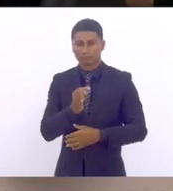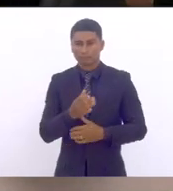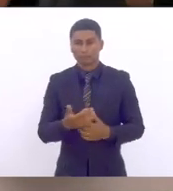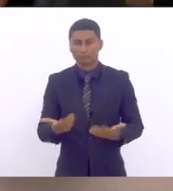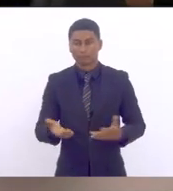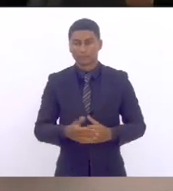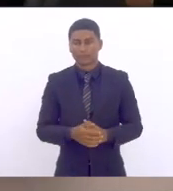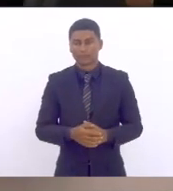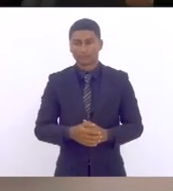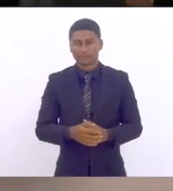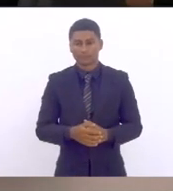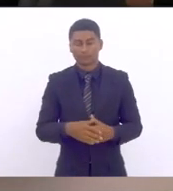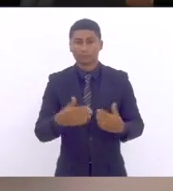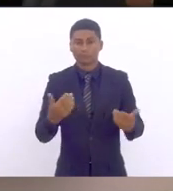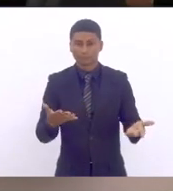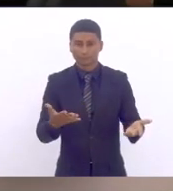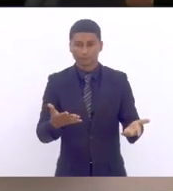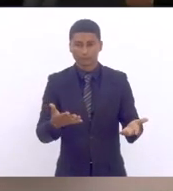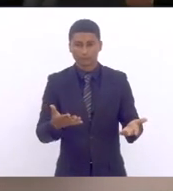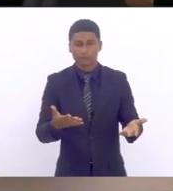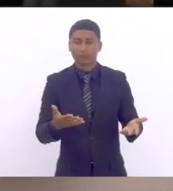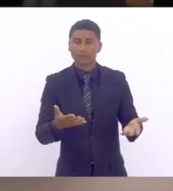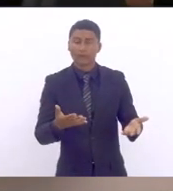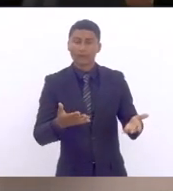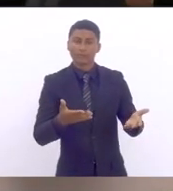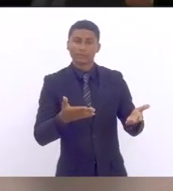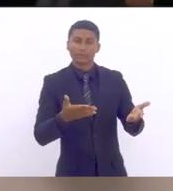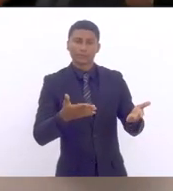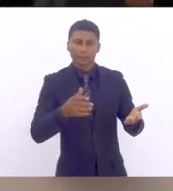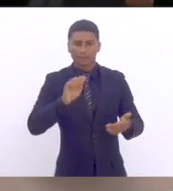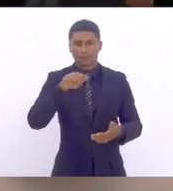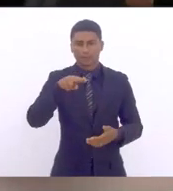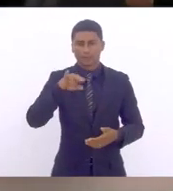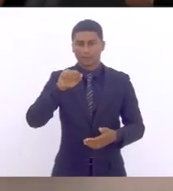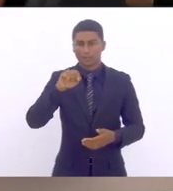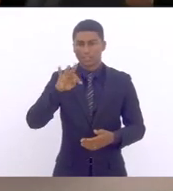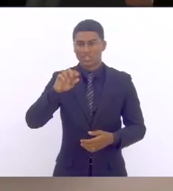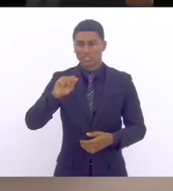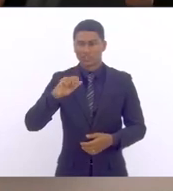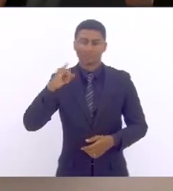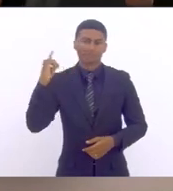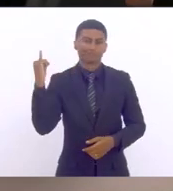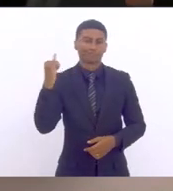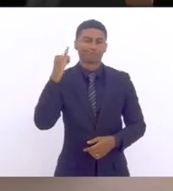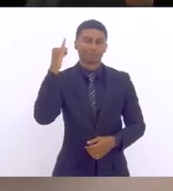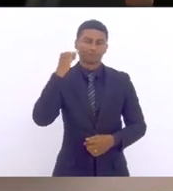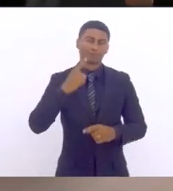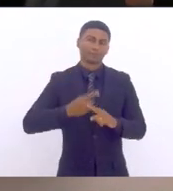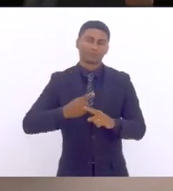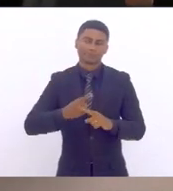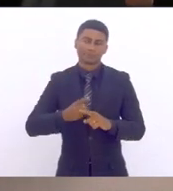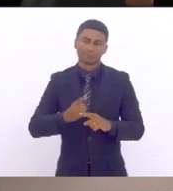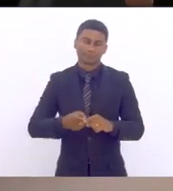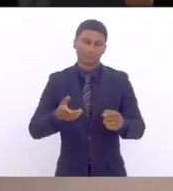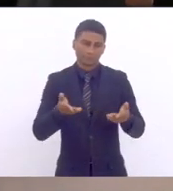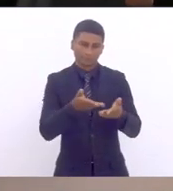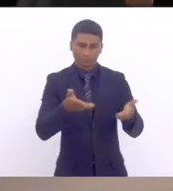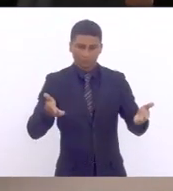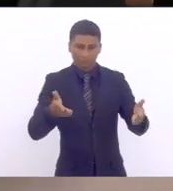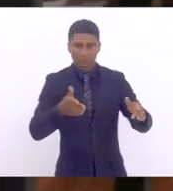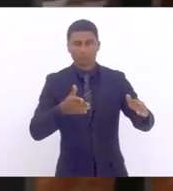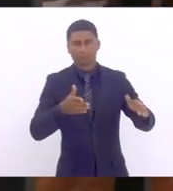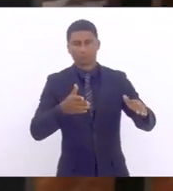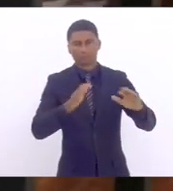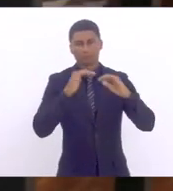essa questão da anistia, ela é fundamental para que também a gente possa fazer com que os estádios de